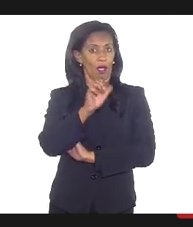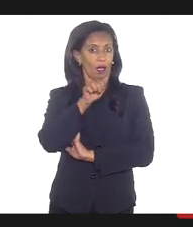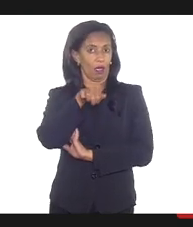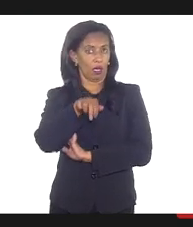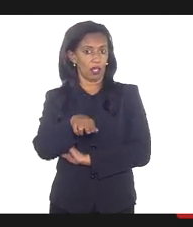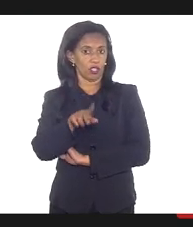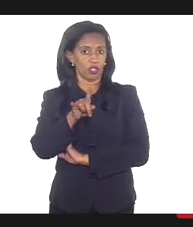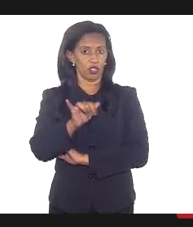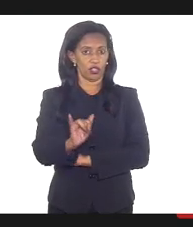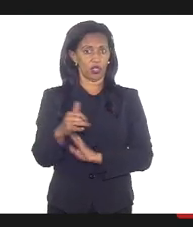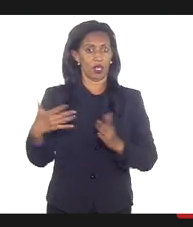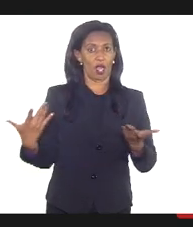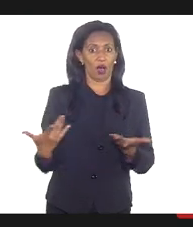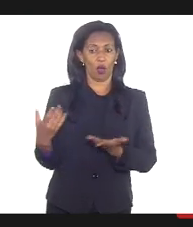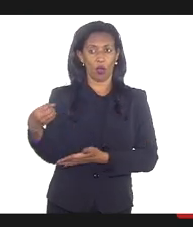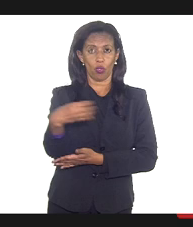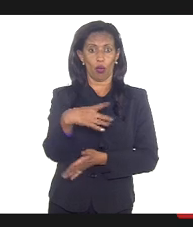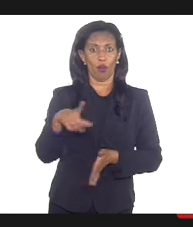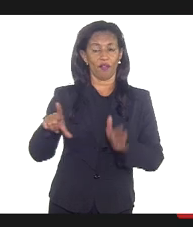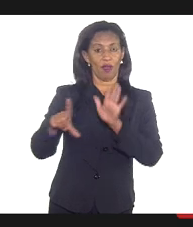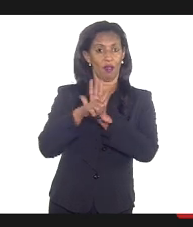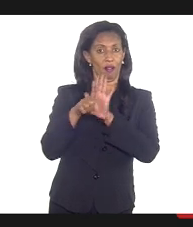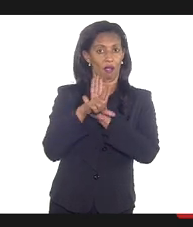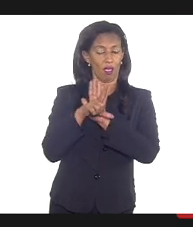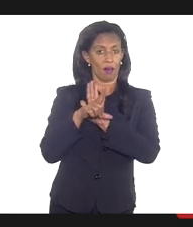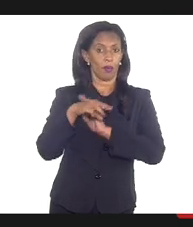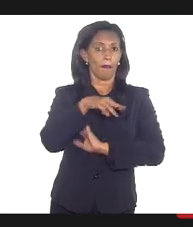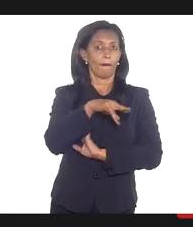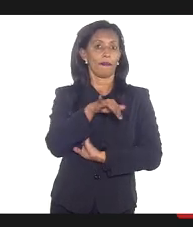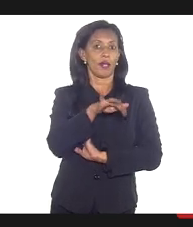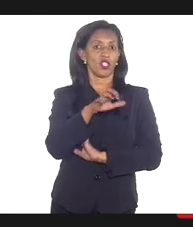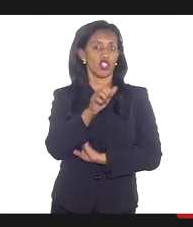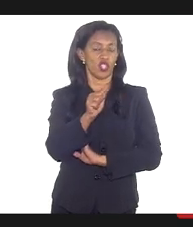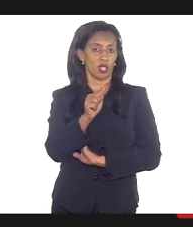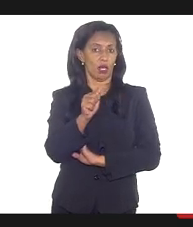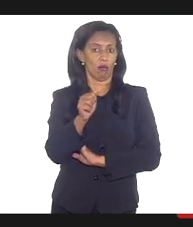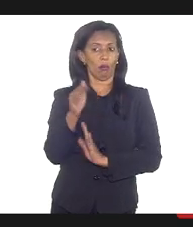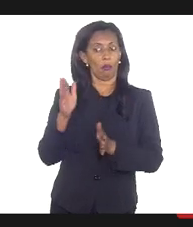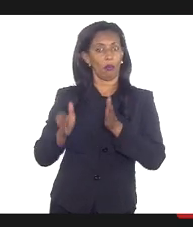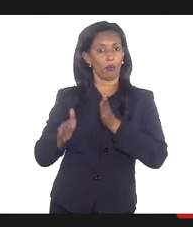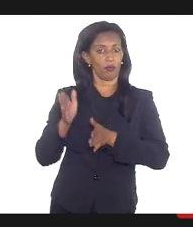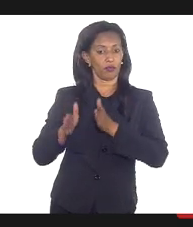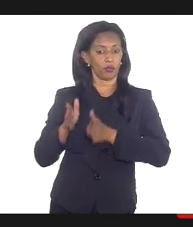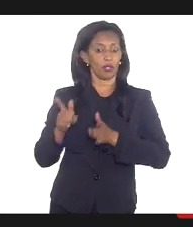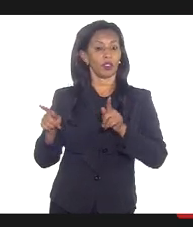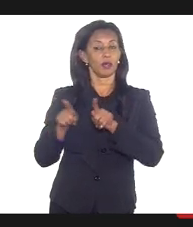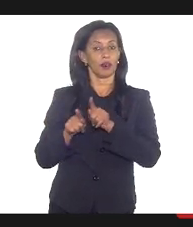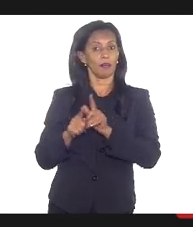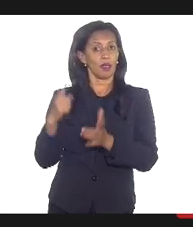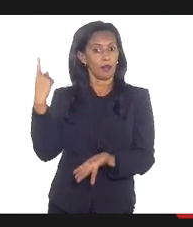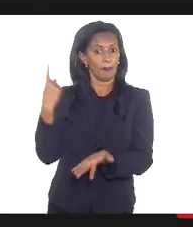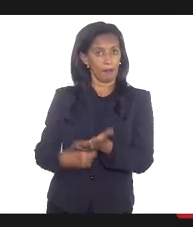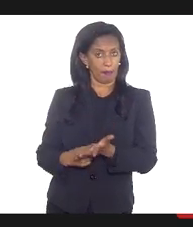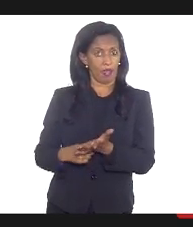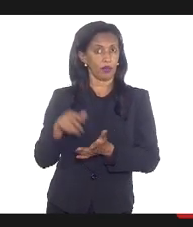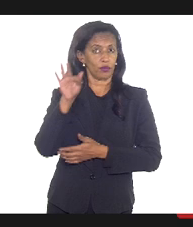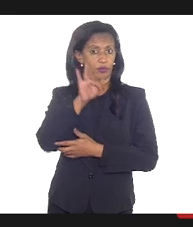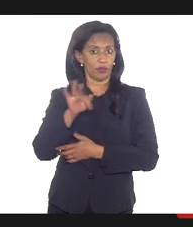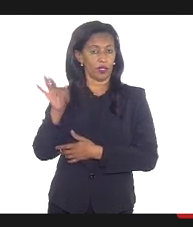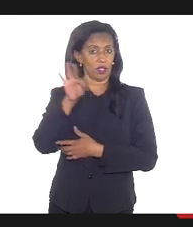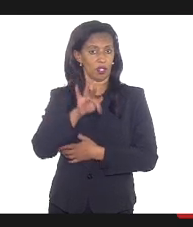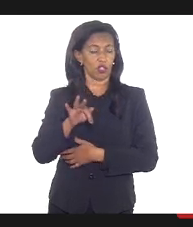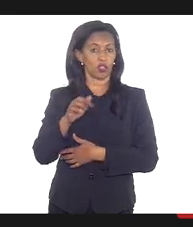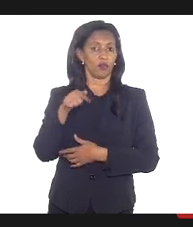agora a imposição de uma lei criada por medida provisória, né, que também podemos colocar no Pacto Federativo nesse confronto entre o Rio de